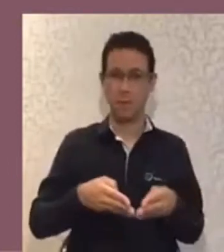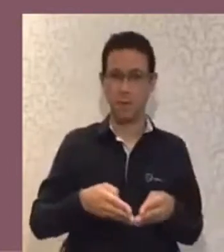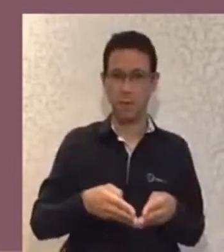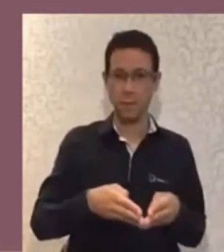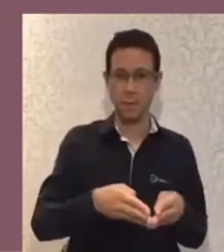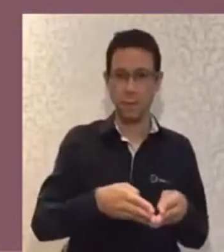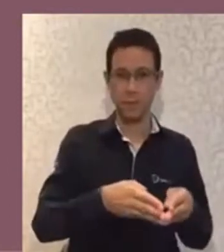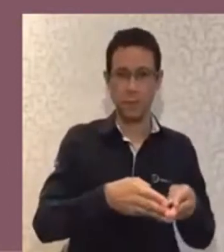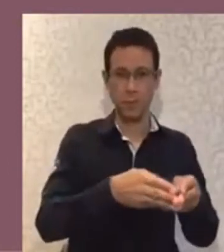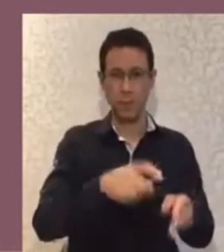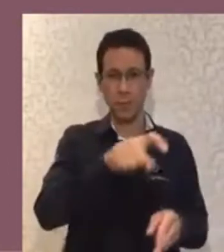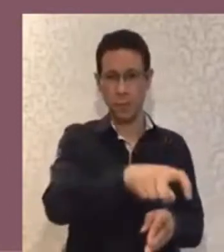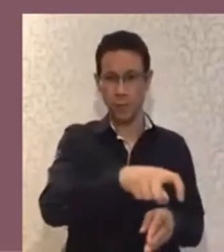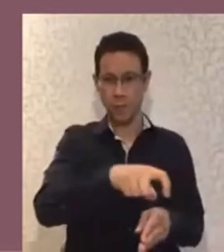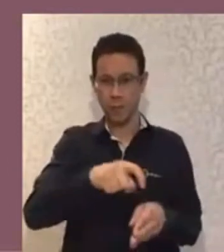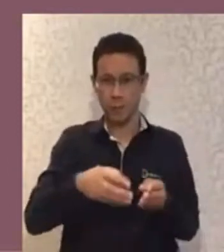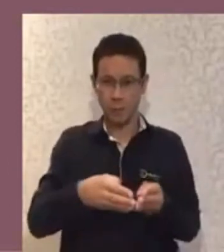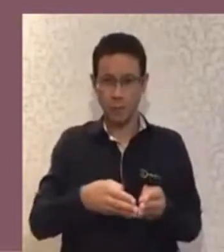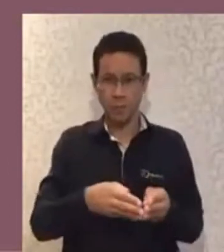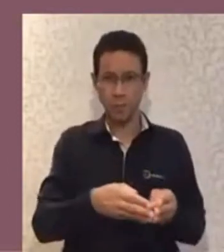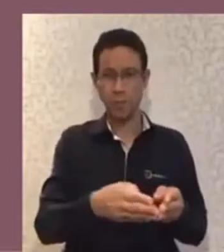próprio